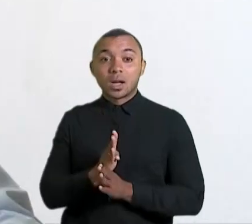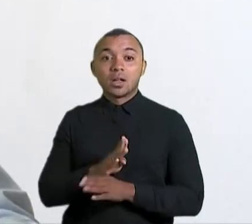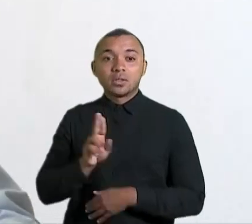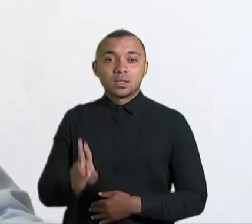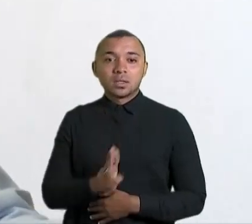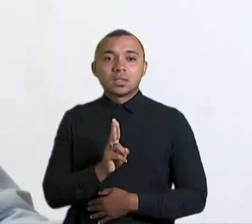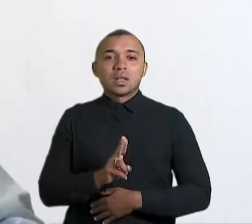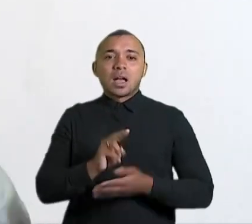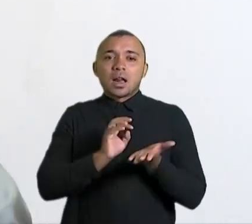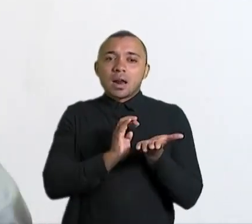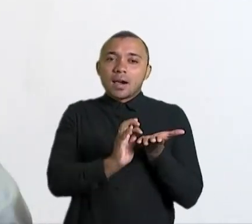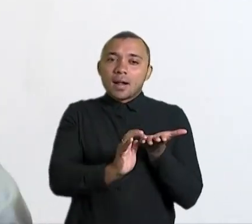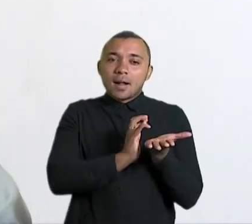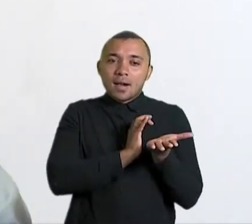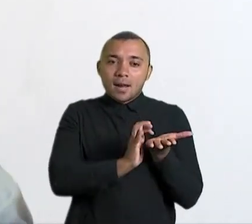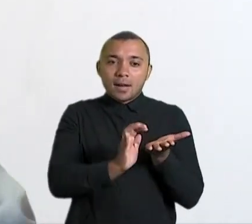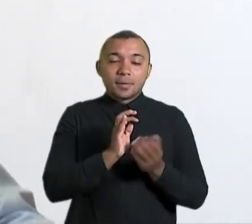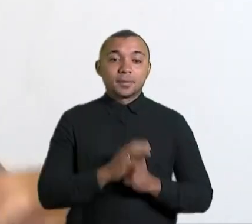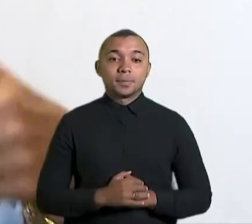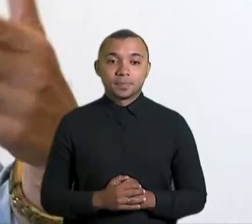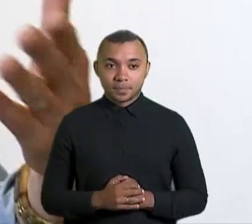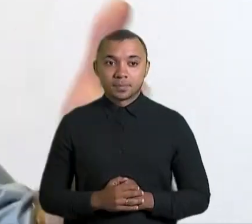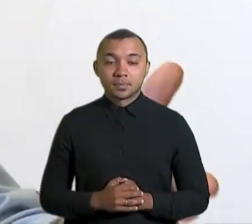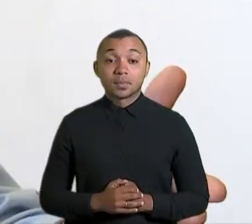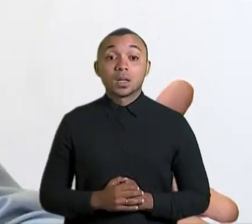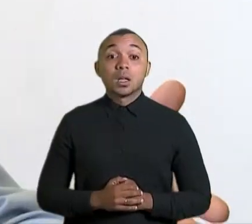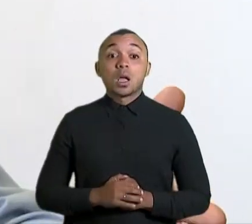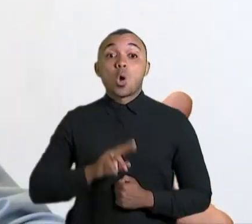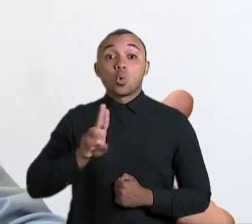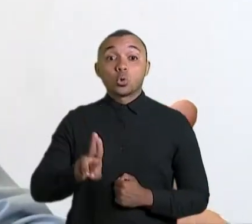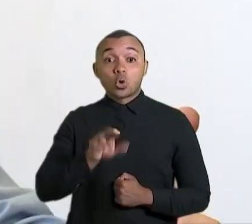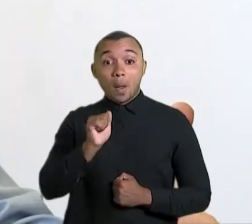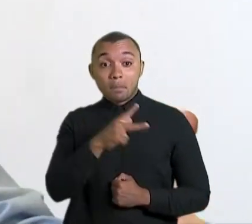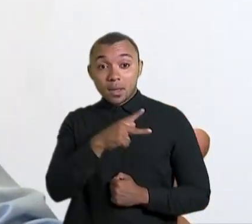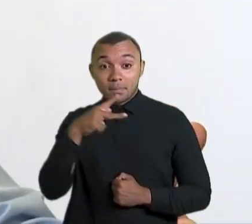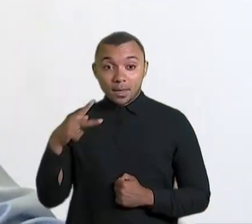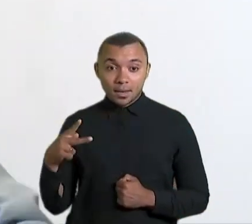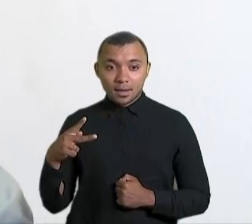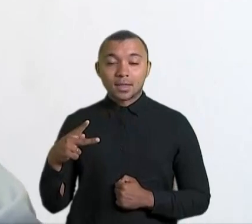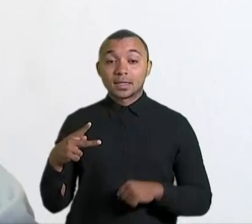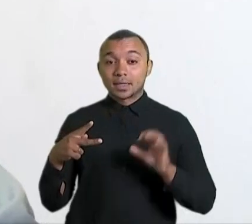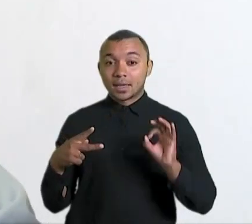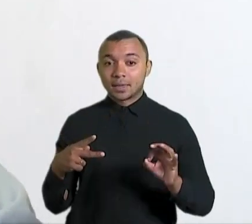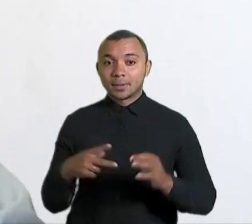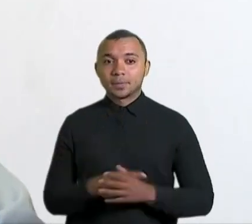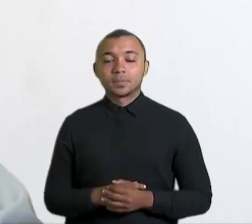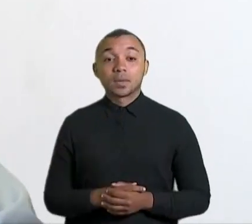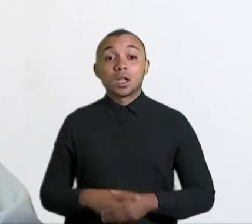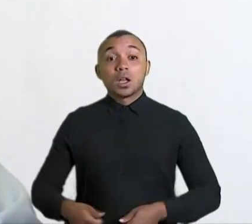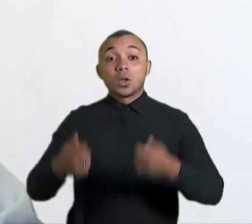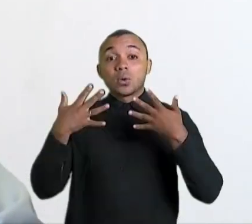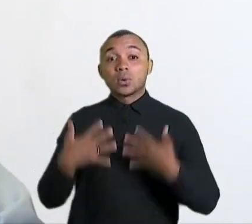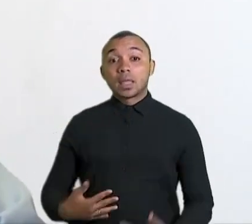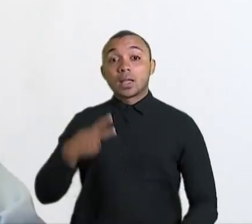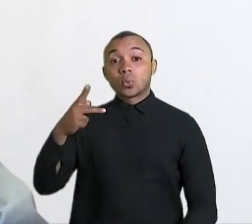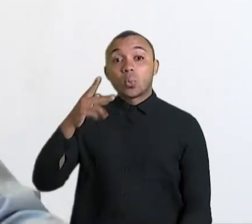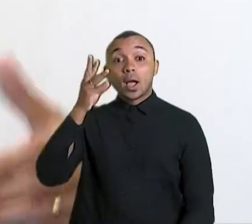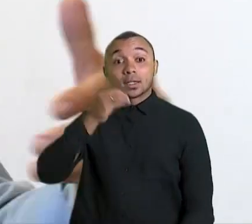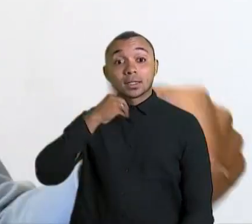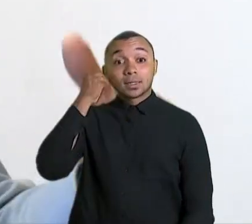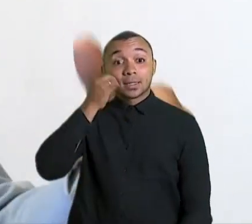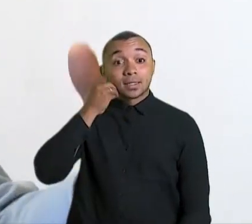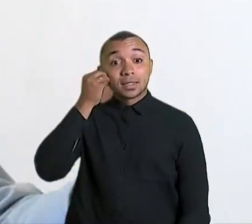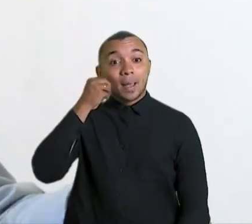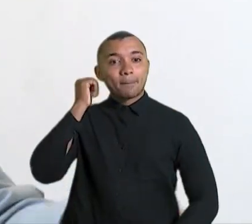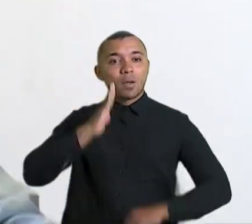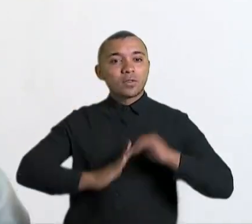ainda em braille, né? Aí você teve acesso aos aplicativos do Televox, lá do Dosvox. Fala um pouco da tua experiência profissional com